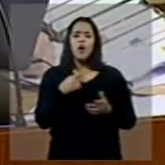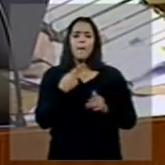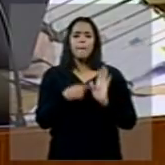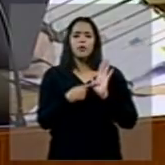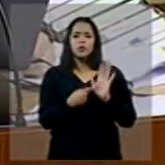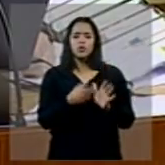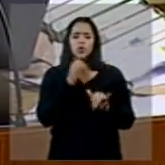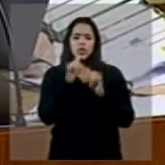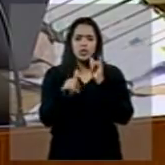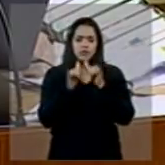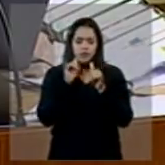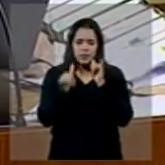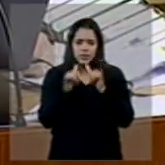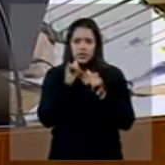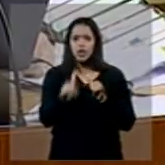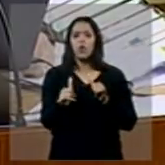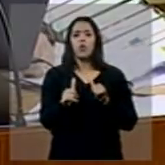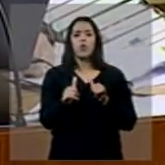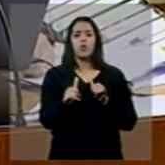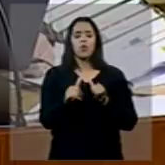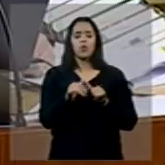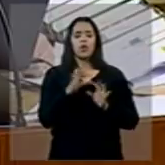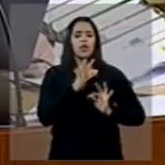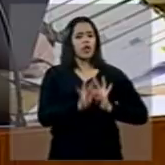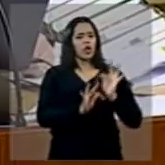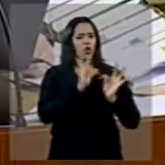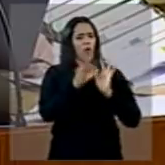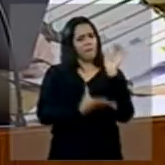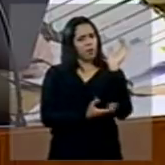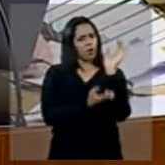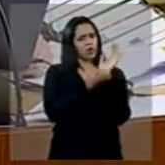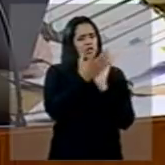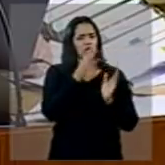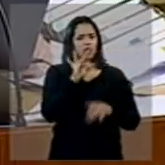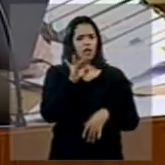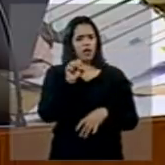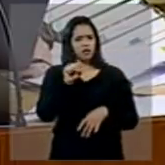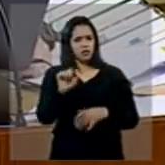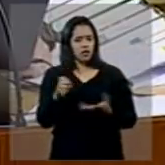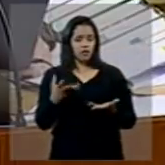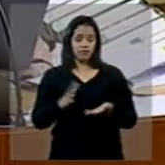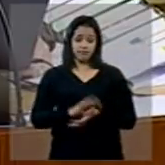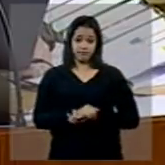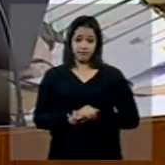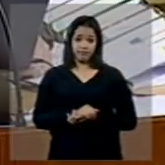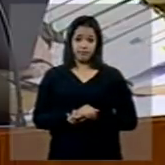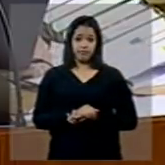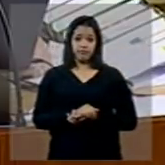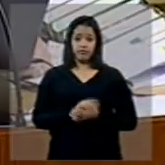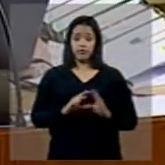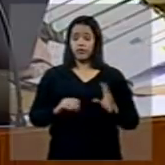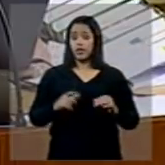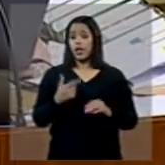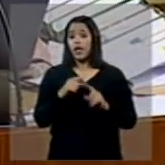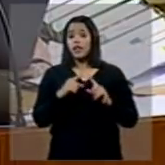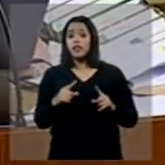as informações da tecnoburocracia do TSE, que, obviamente, não mas quer fazer a última hora